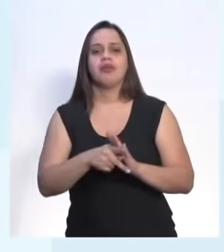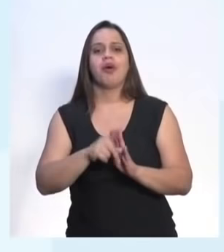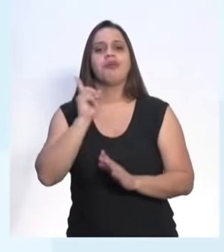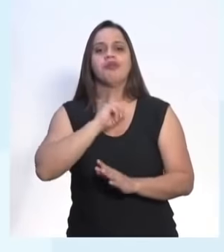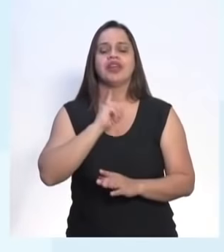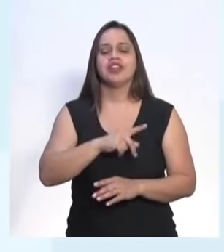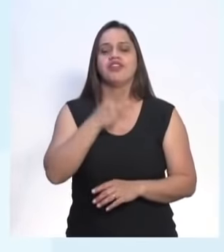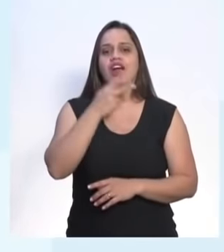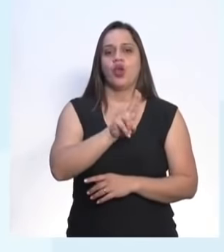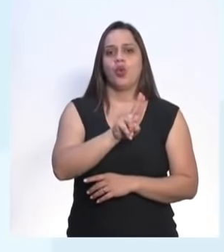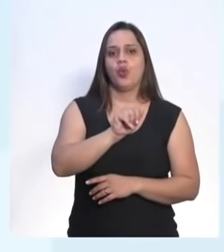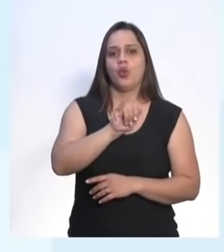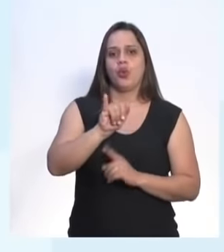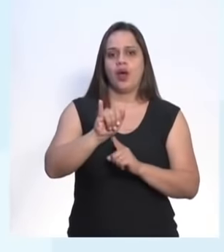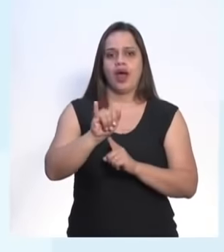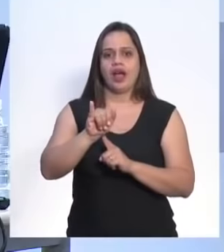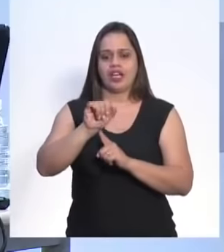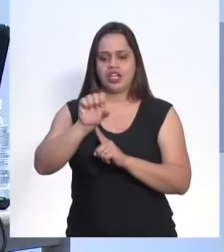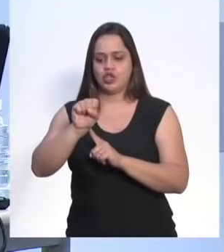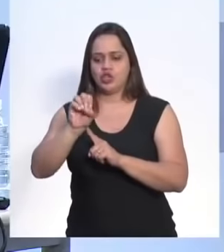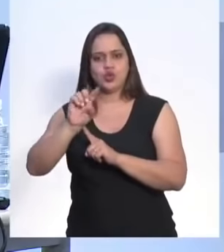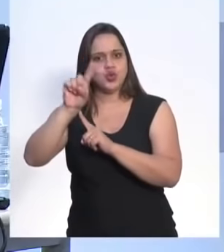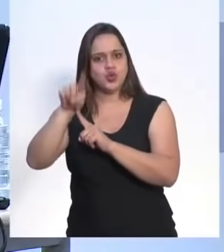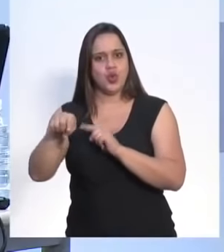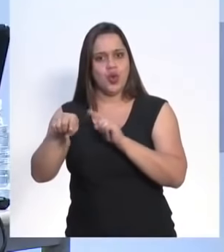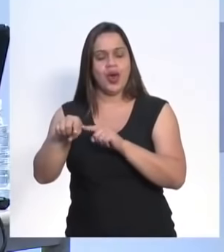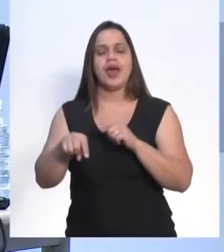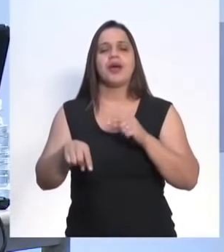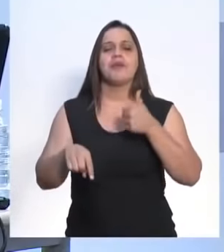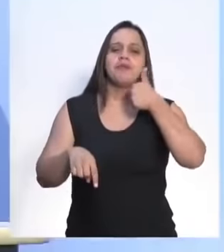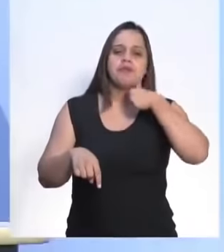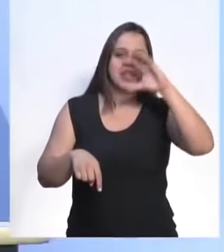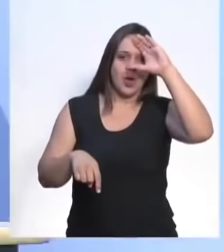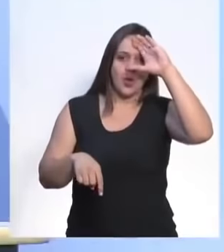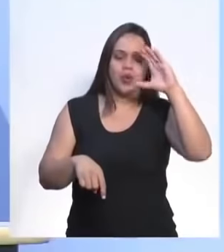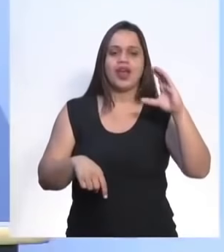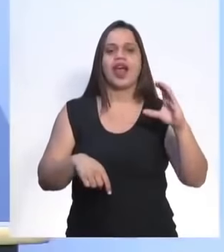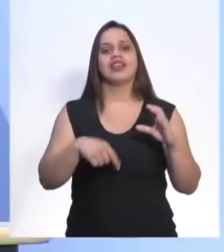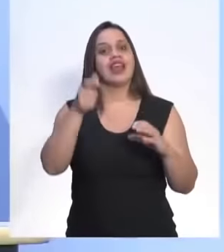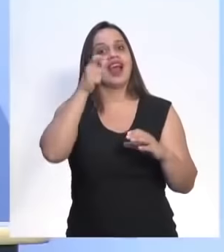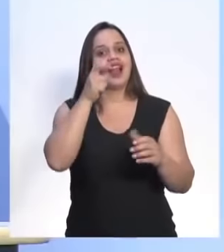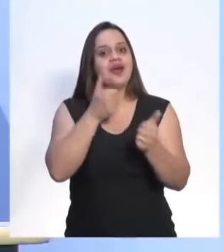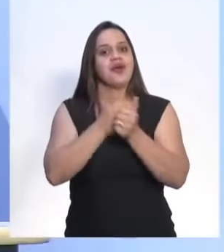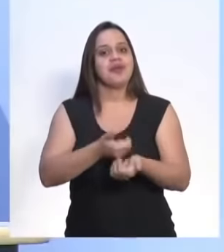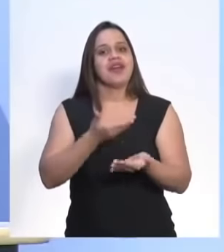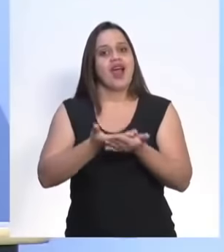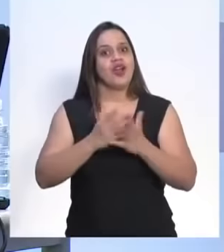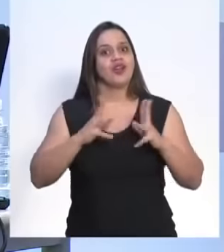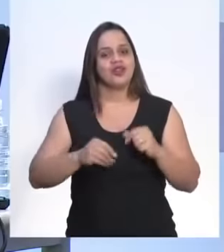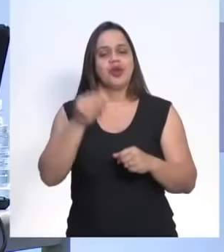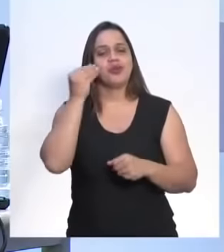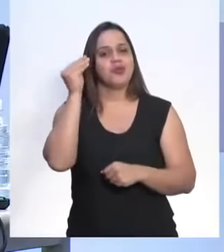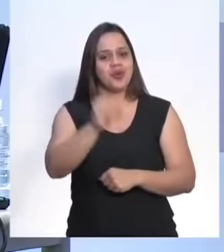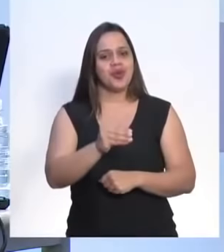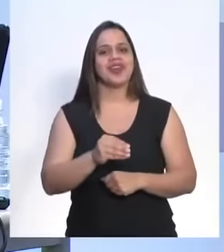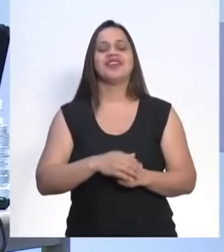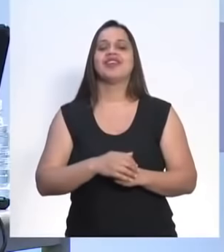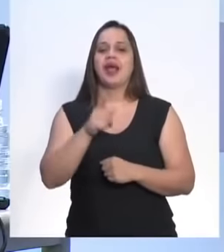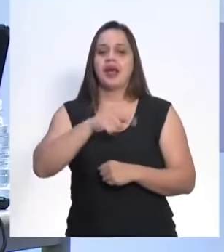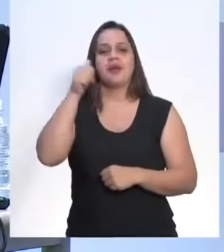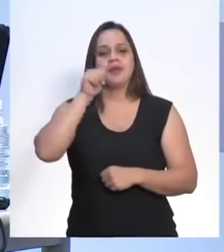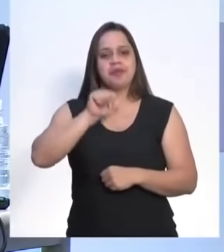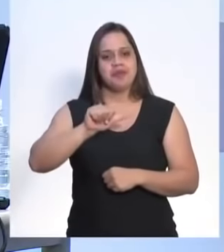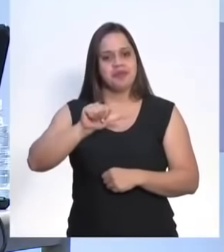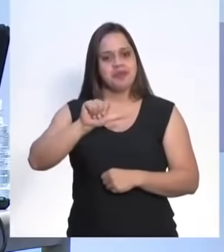aproveitar e mandar um beijo para minha cunhada, que assiste minha aula todo dia. Manda beijo, Mônica. Beijo, cunhada. Muito bem. E a minha cunhada,